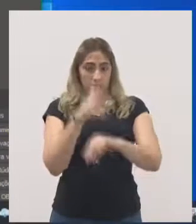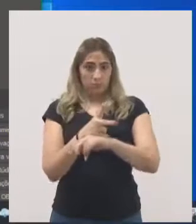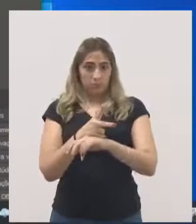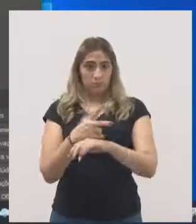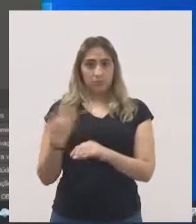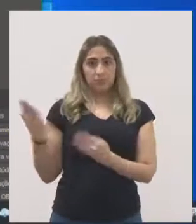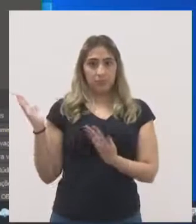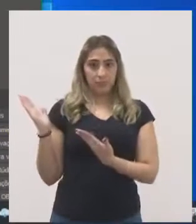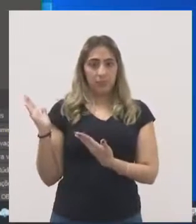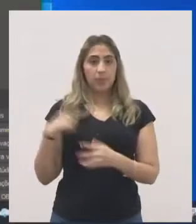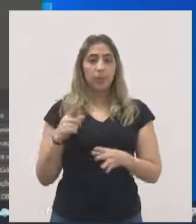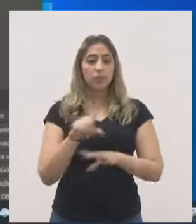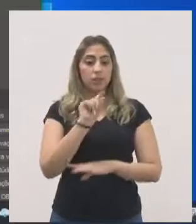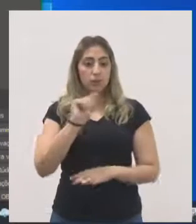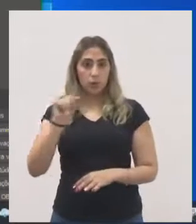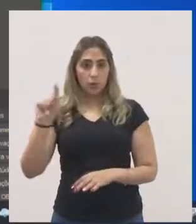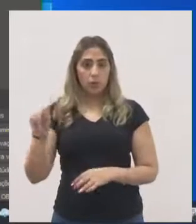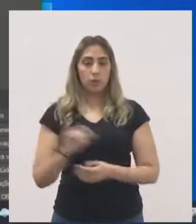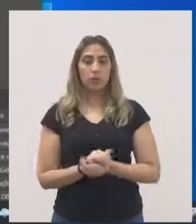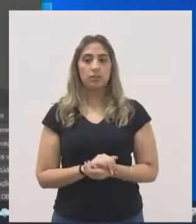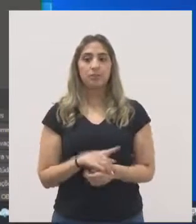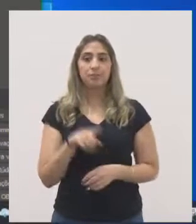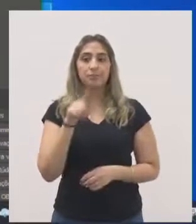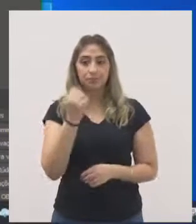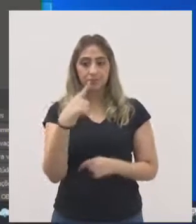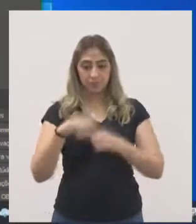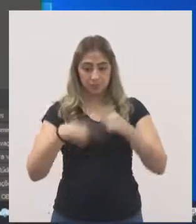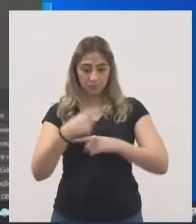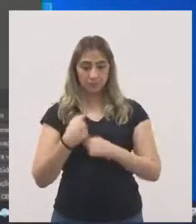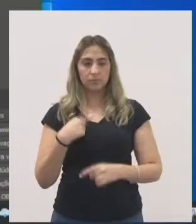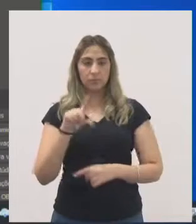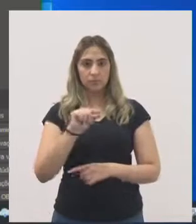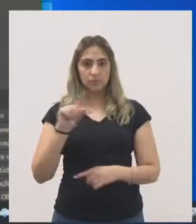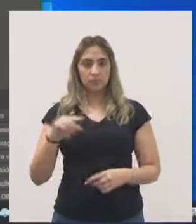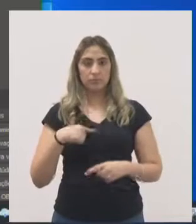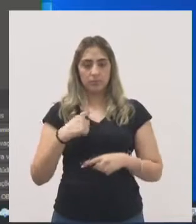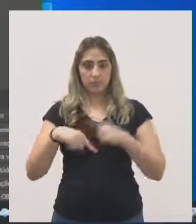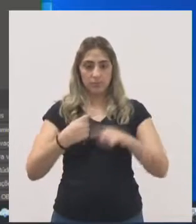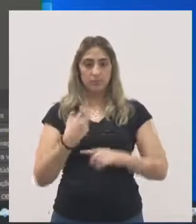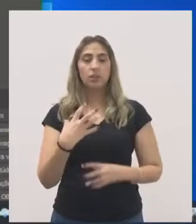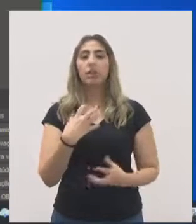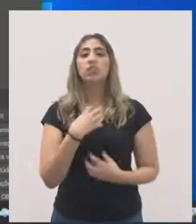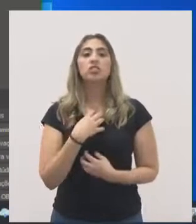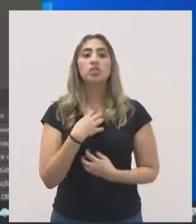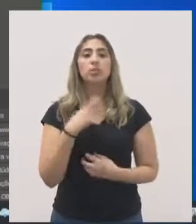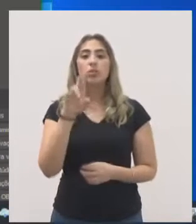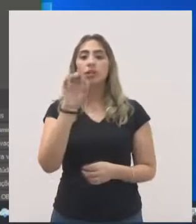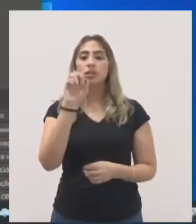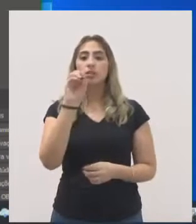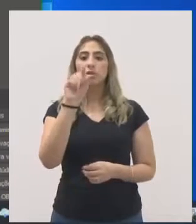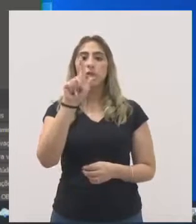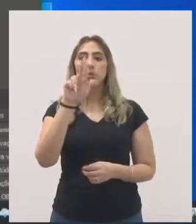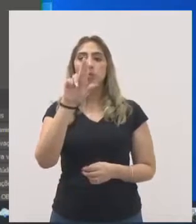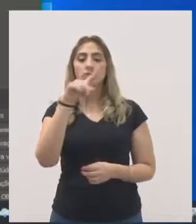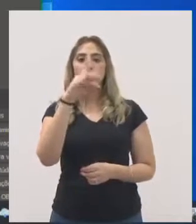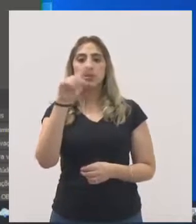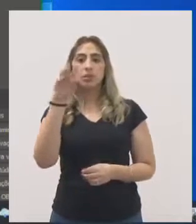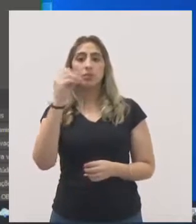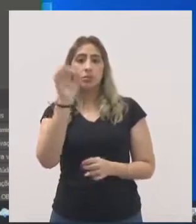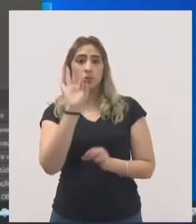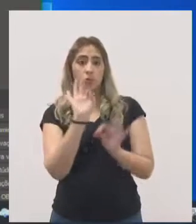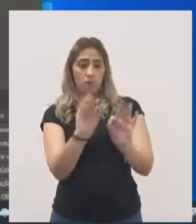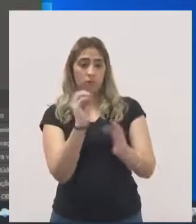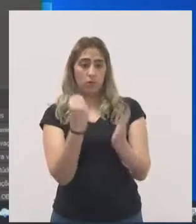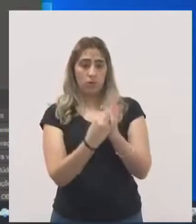vai utilizar. Depois, você pode vir aqui em tipo de resolução. Você pode colocar em